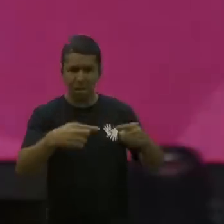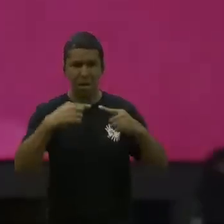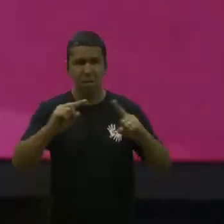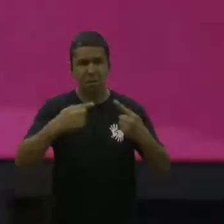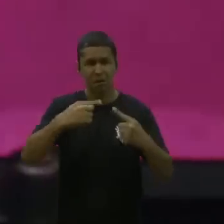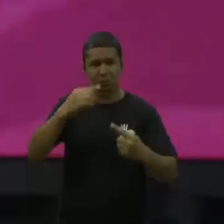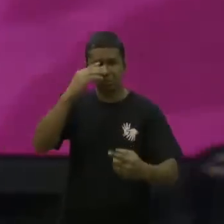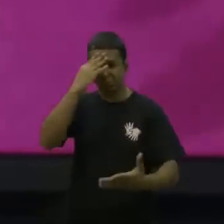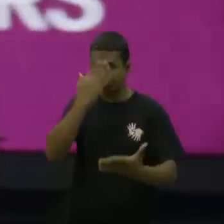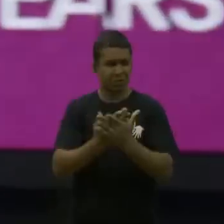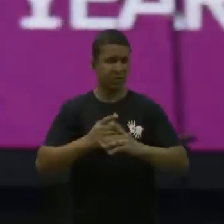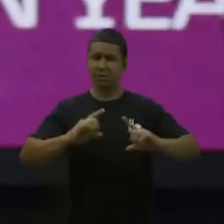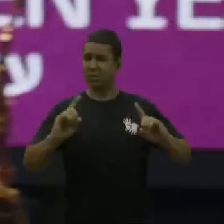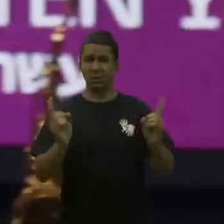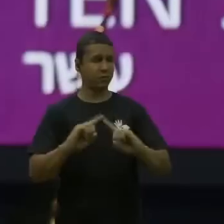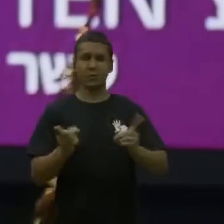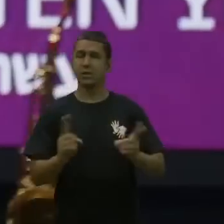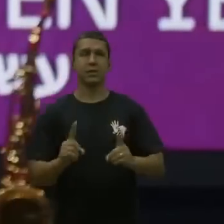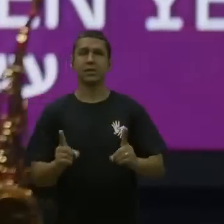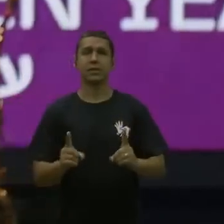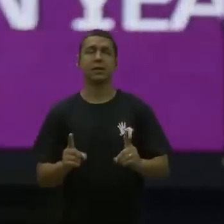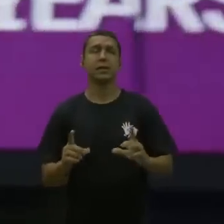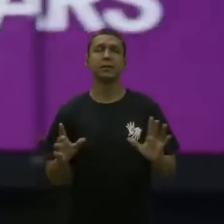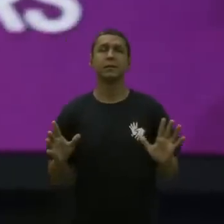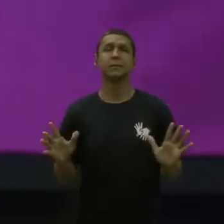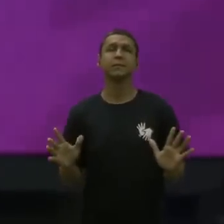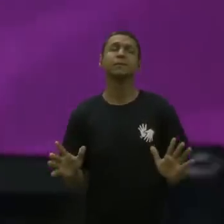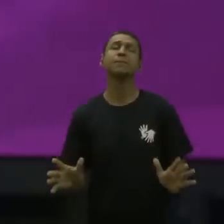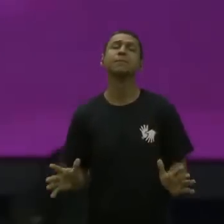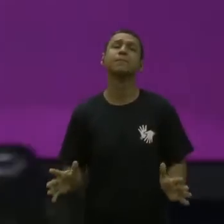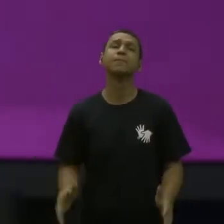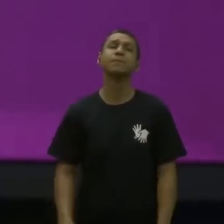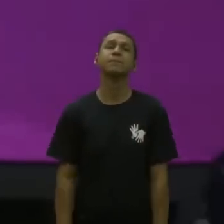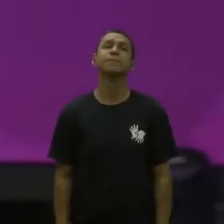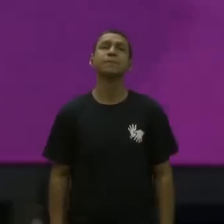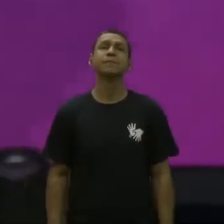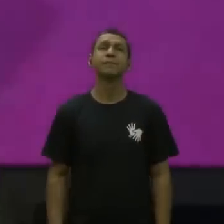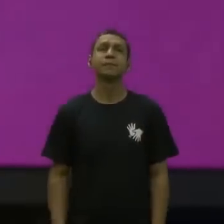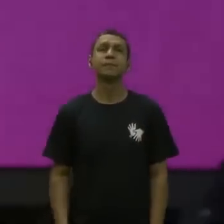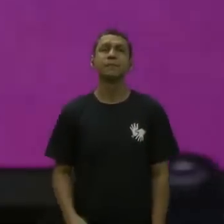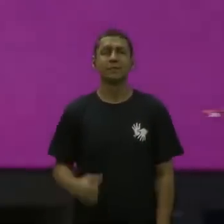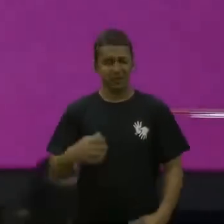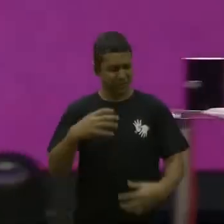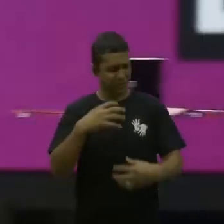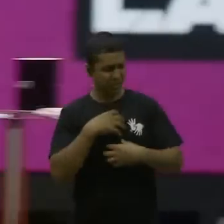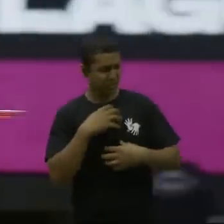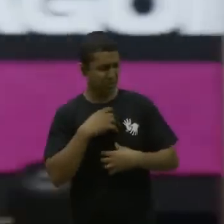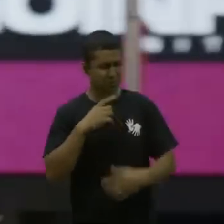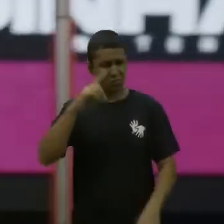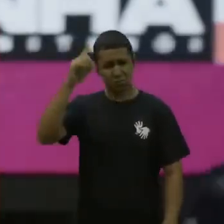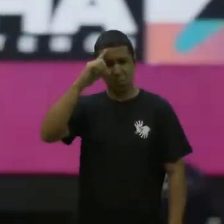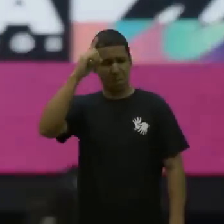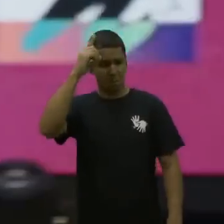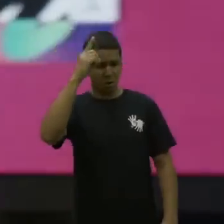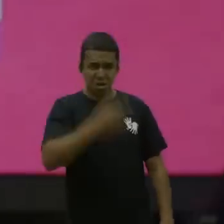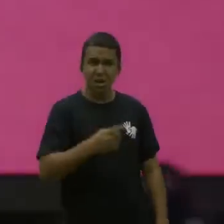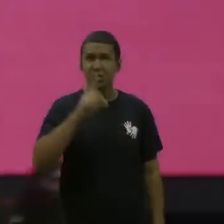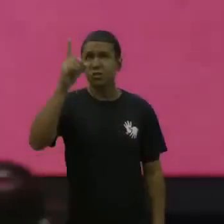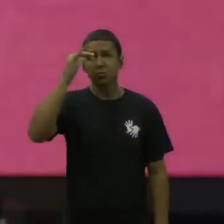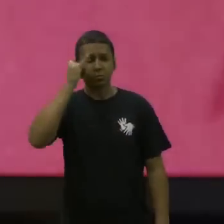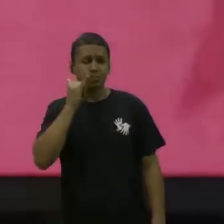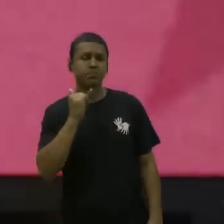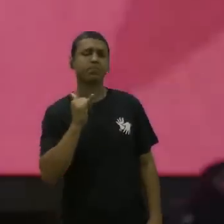família e contra os projetos. Oh, meu Deus do céu! sinto a autoridade de Deus para liberar uma